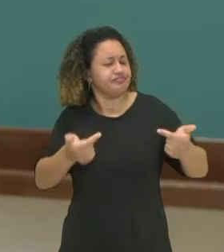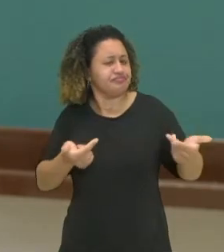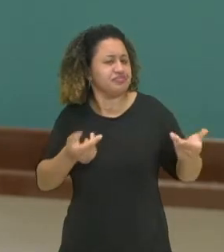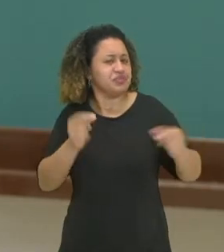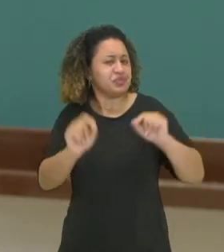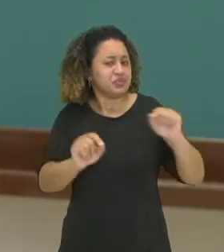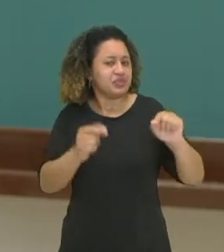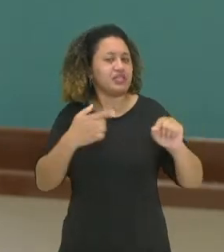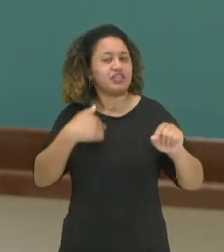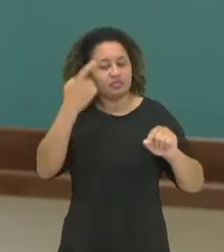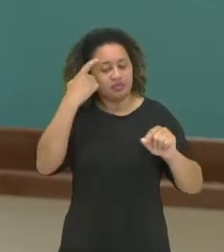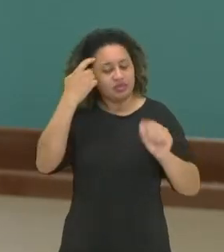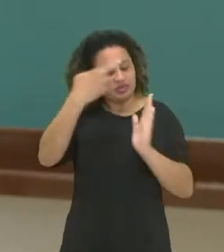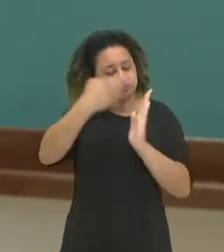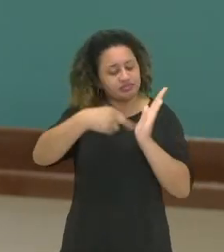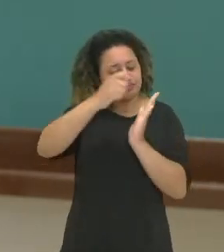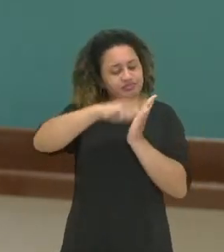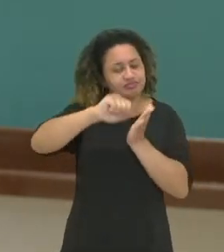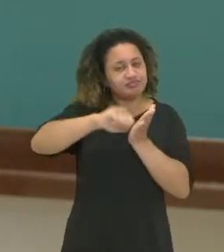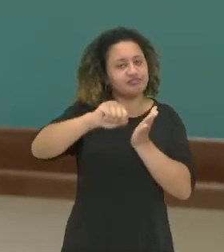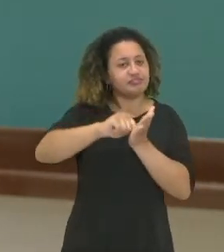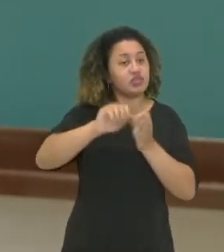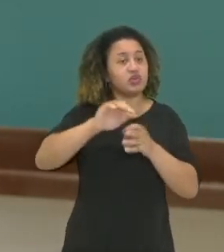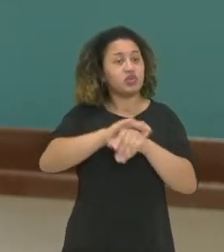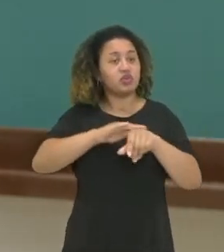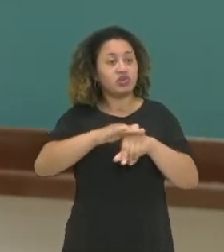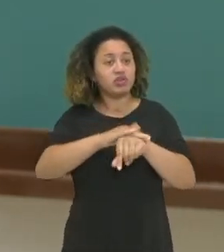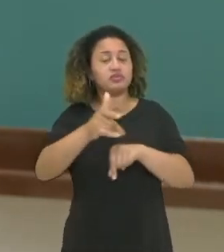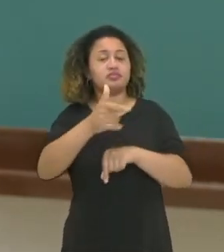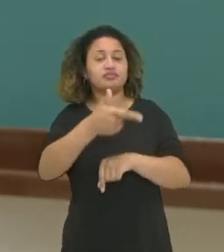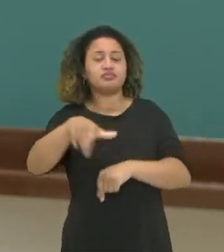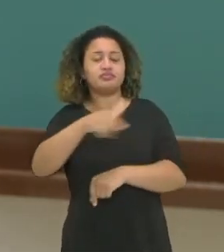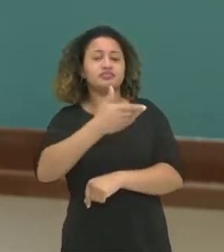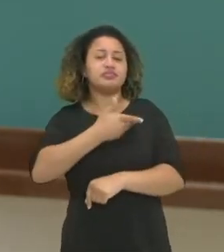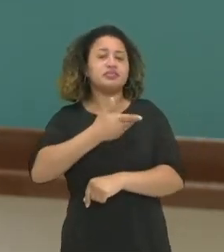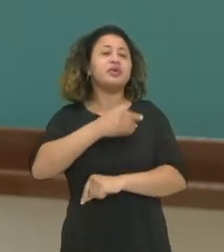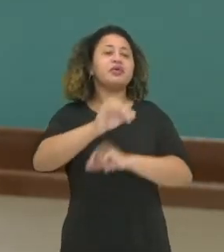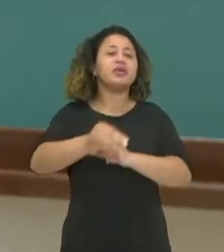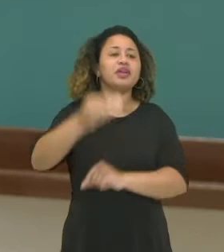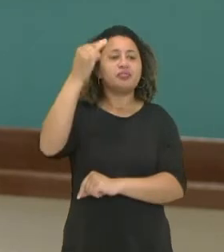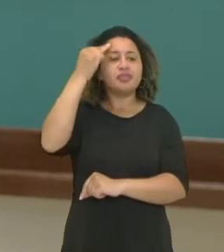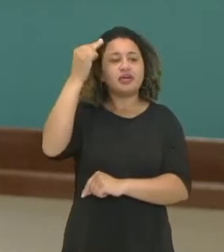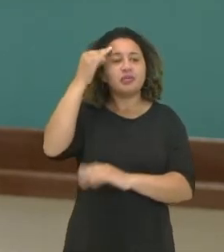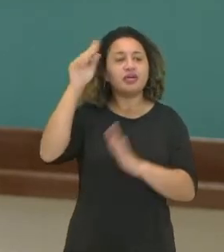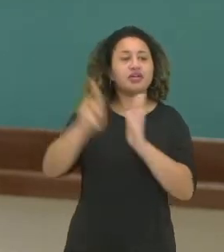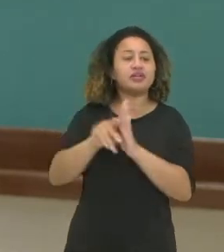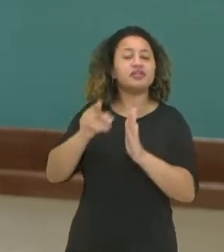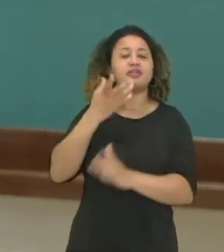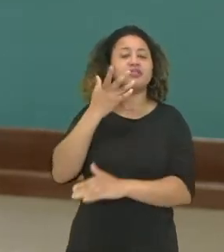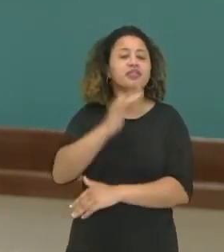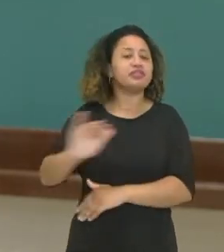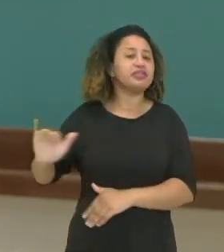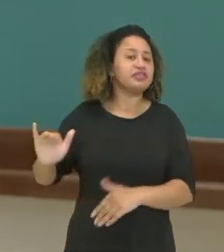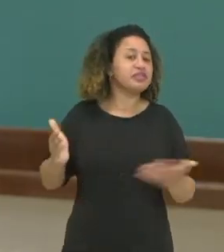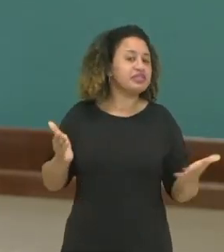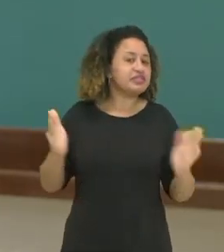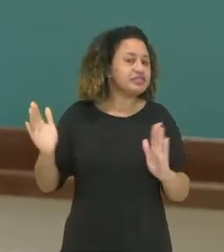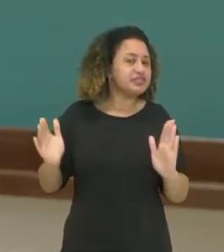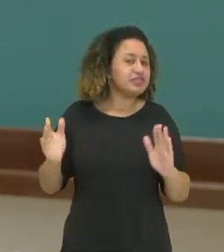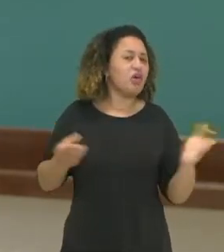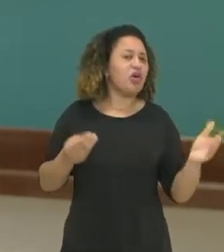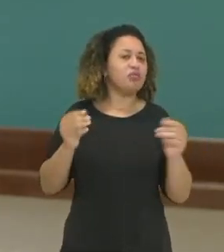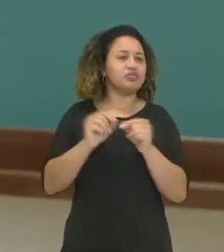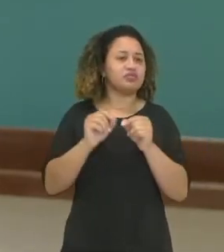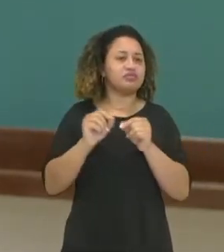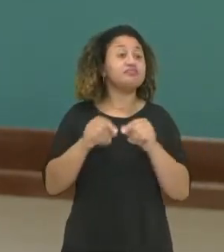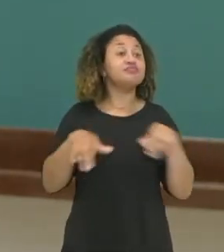fazer um relato conversando com seus colegas sobre memórias da infância? Que memórias você teria? Que tal fazer